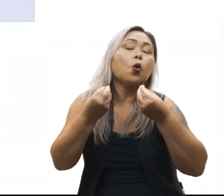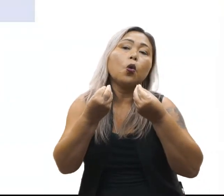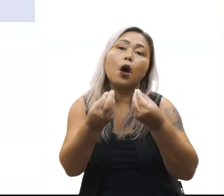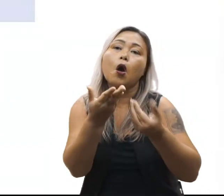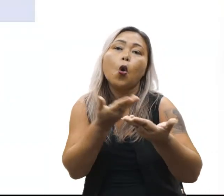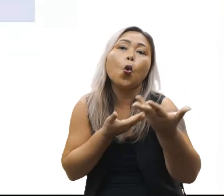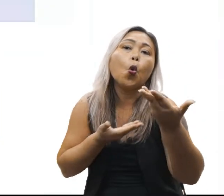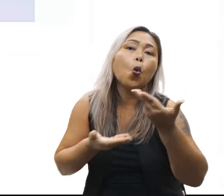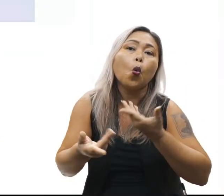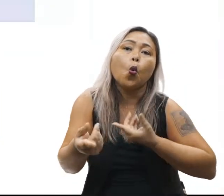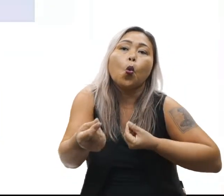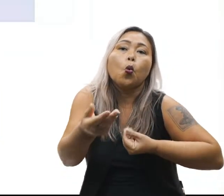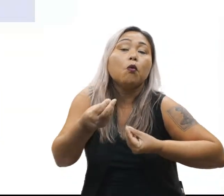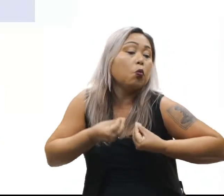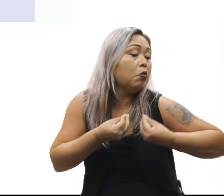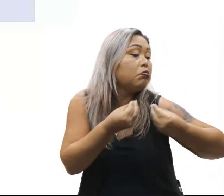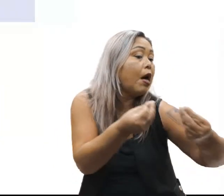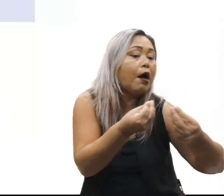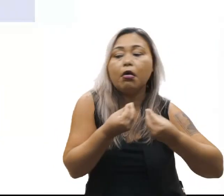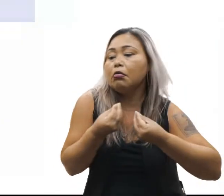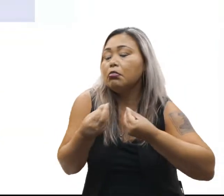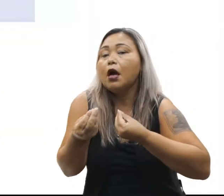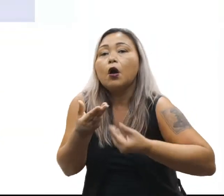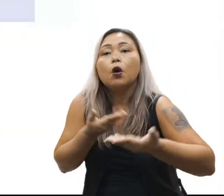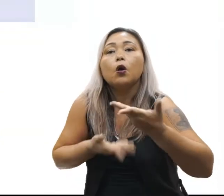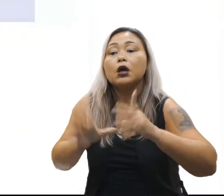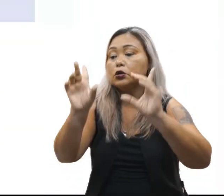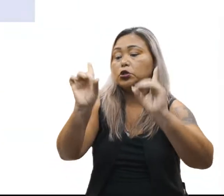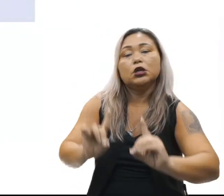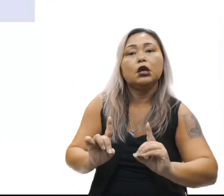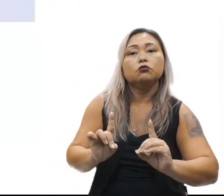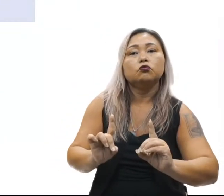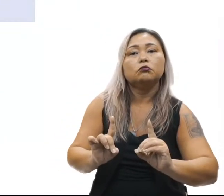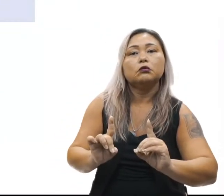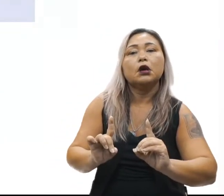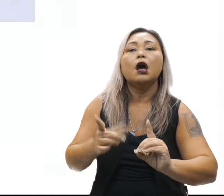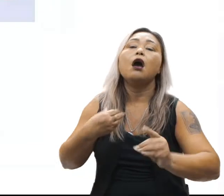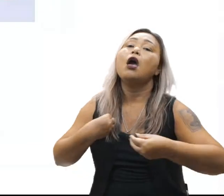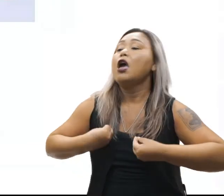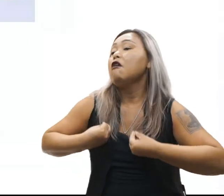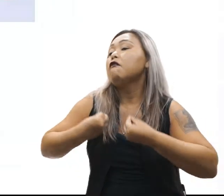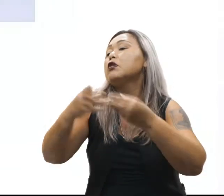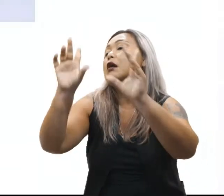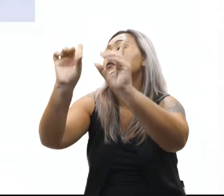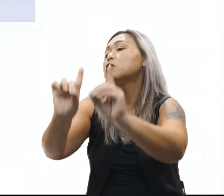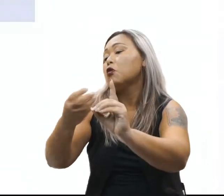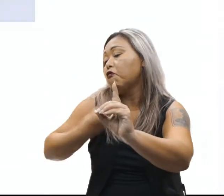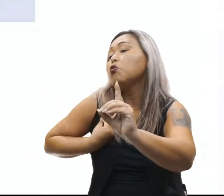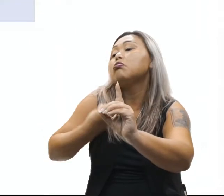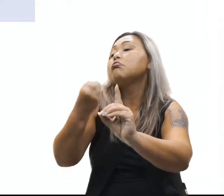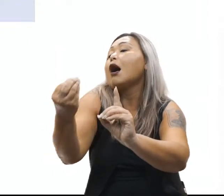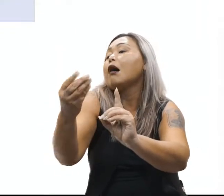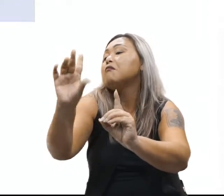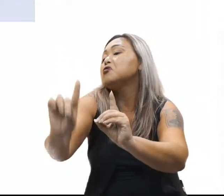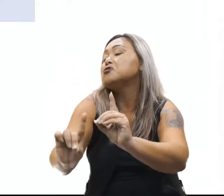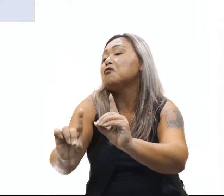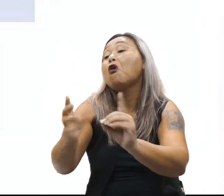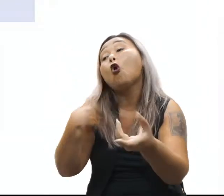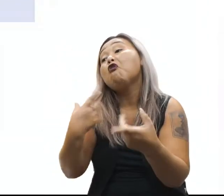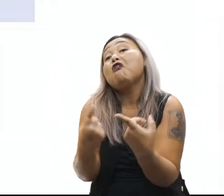transacionar ou transferir ou comercializar esse direito. Então, assim, eu vou dar o meu direito aqui, vou vender